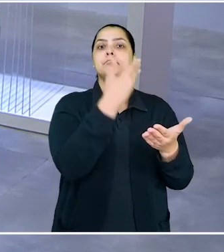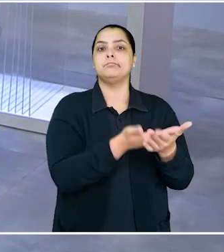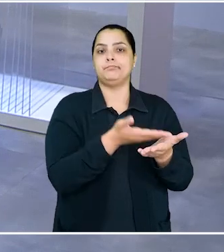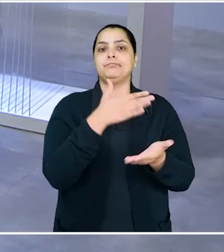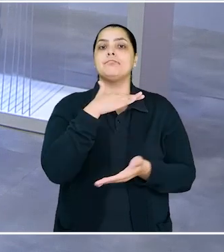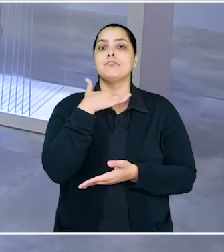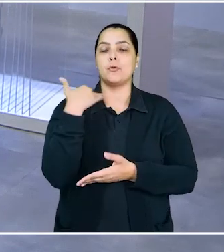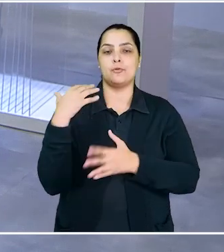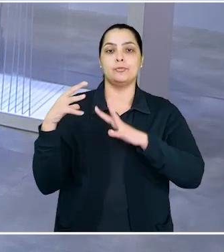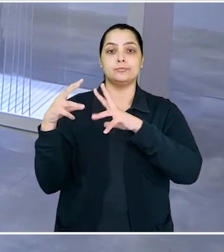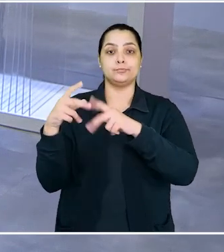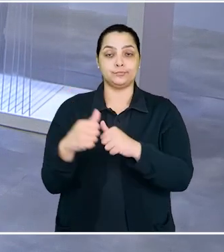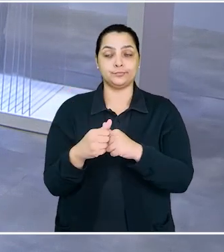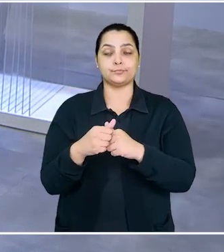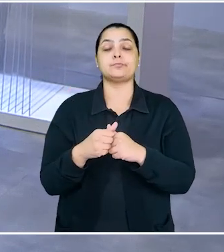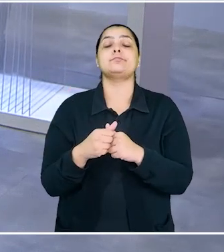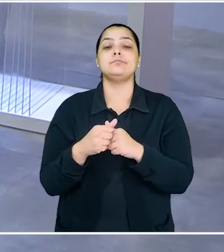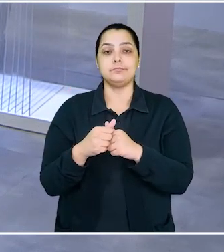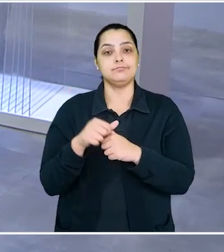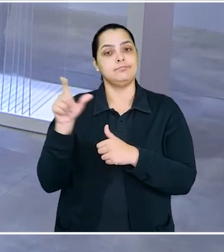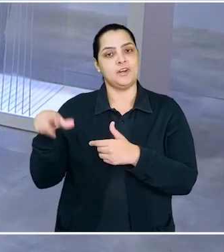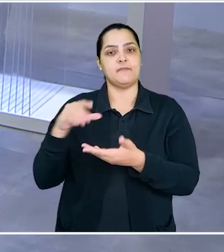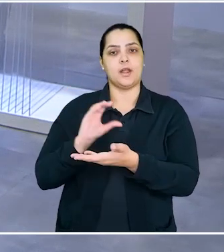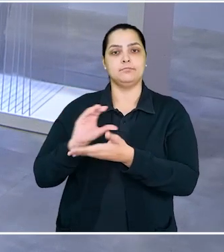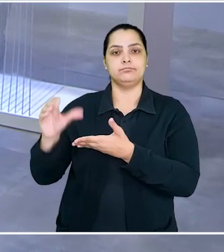informações desse caso para a gente. Oi, Samantha.